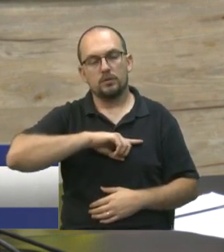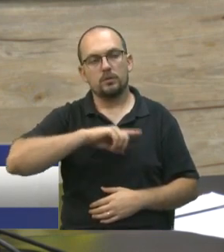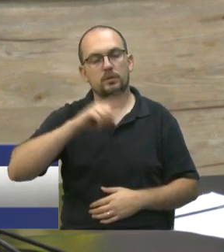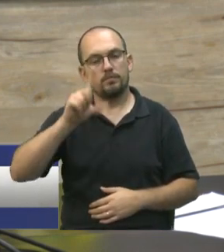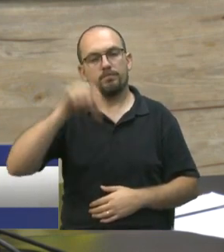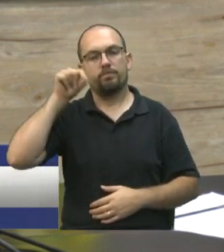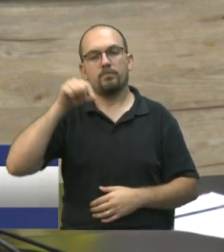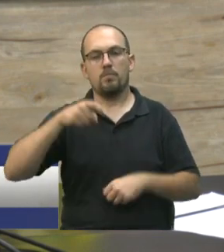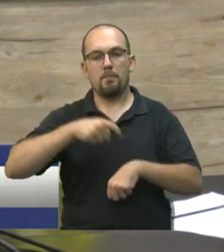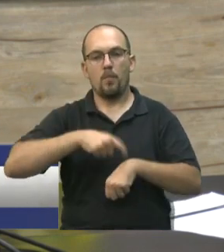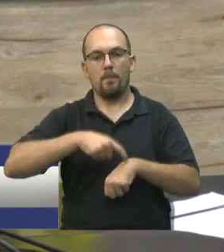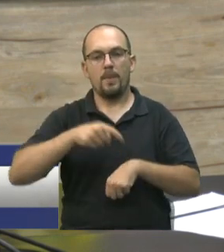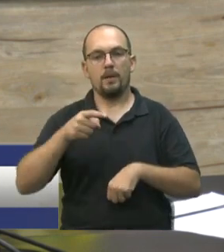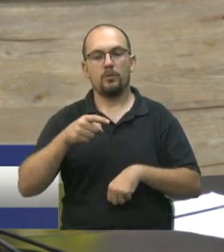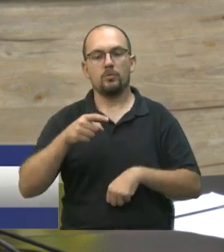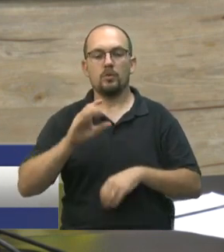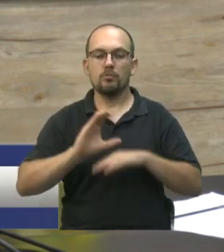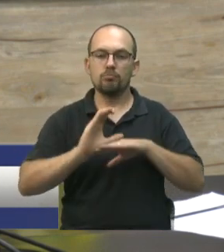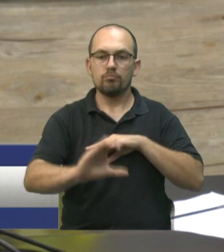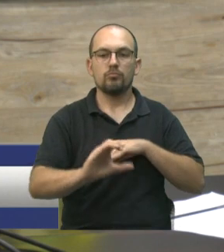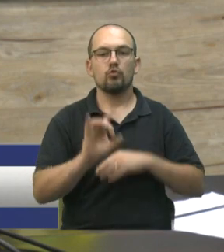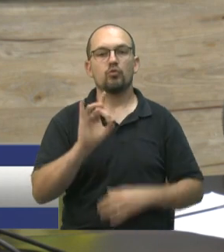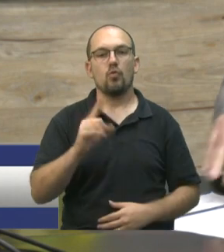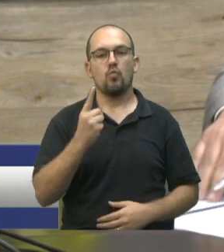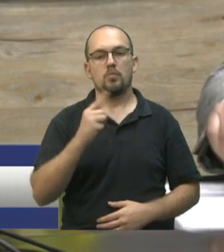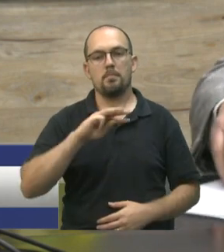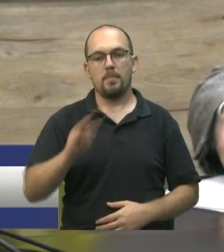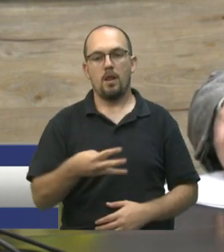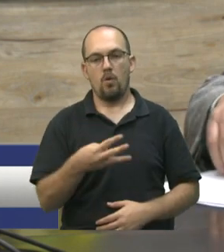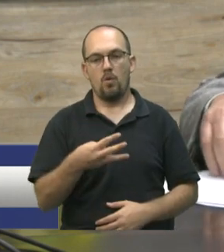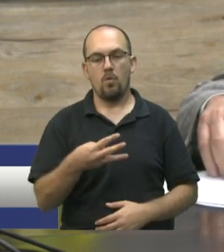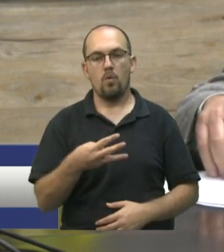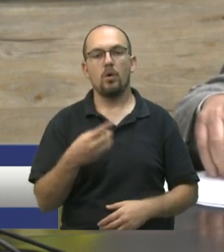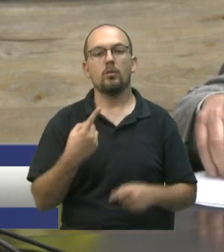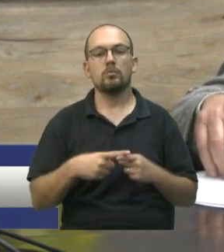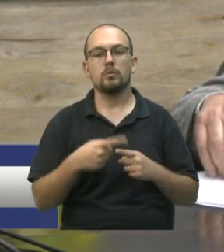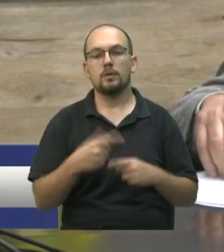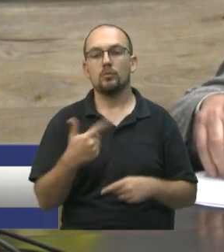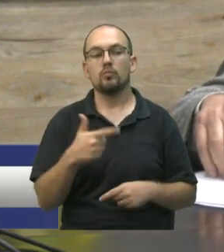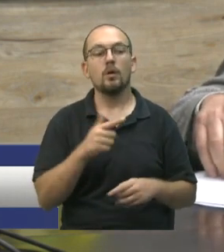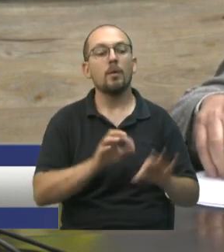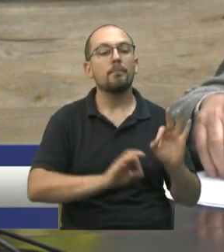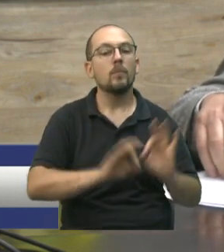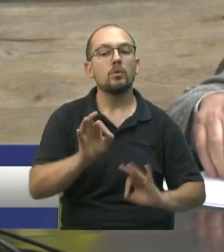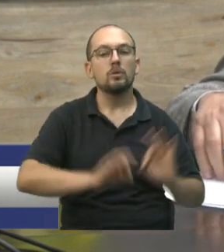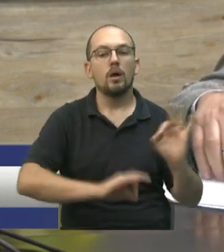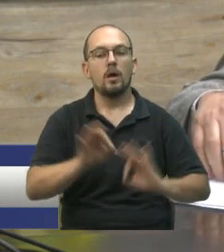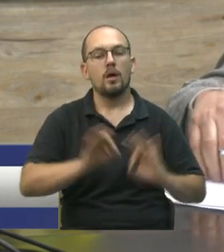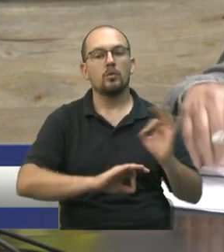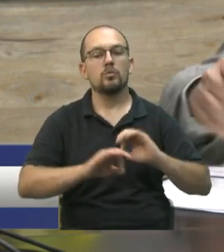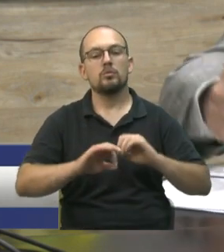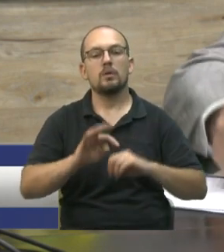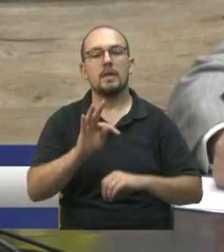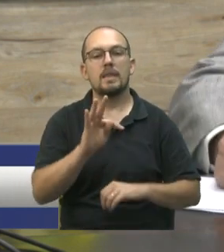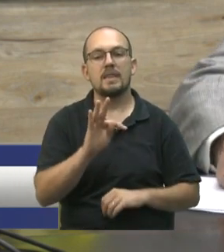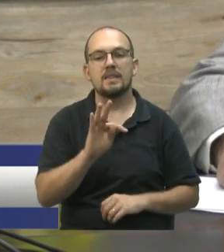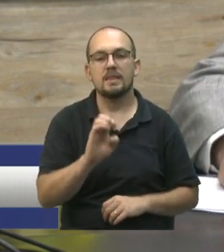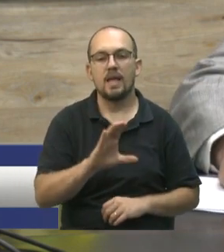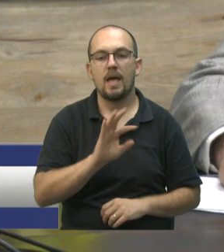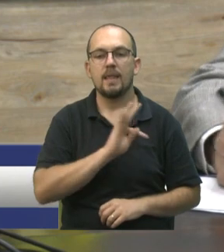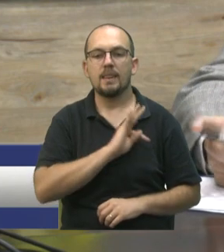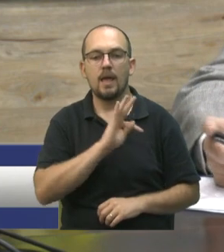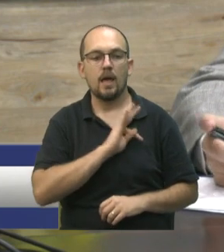optamos, neste momento, de enviar 1 milhão, haja vista que não haveria um projeto técnico que respaldasse